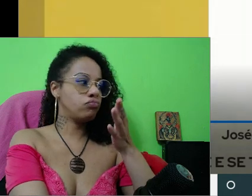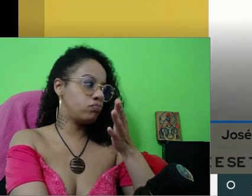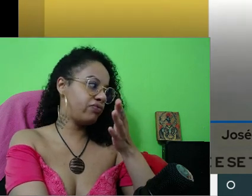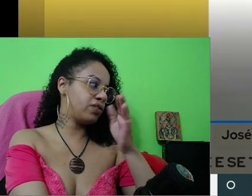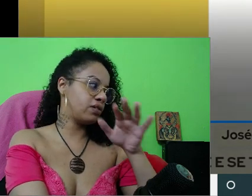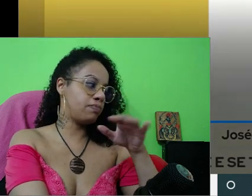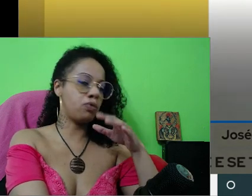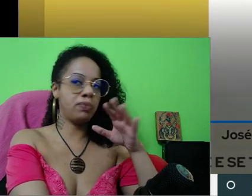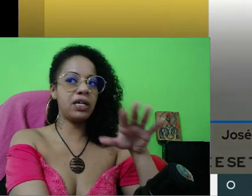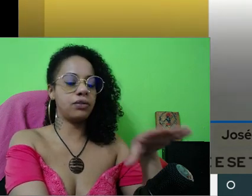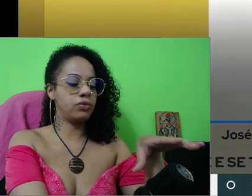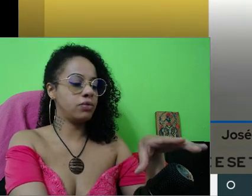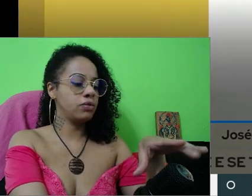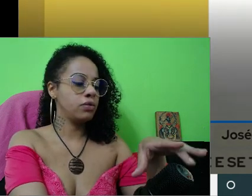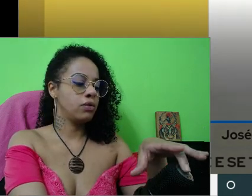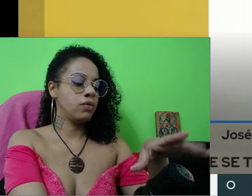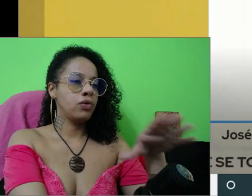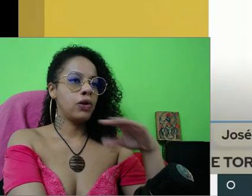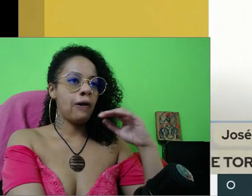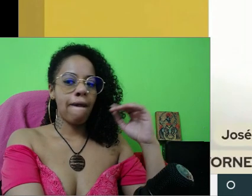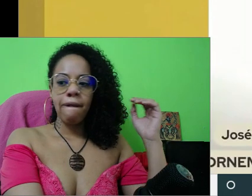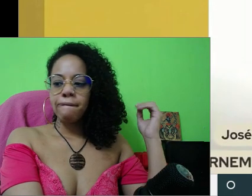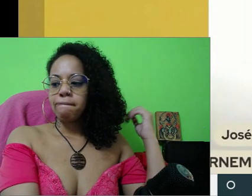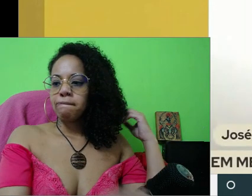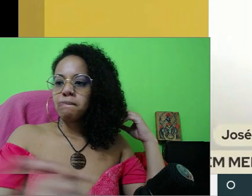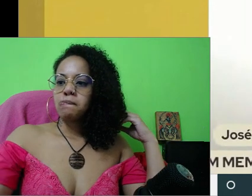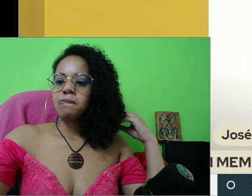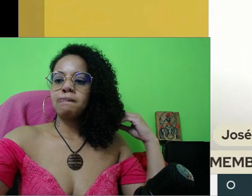não é complicado